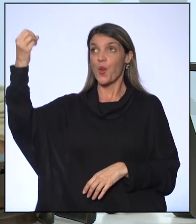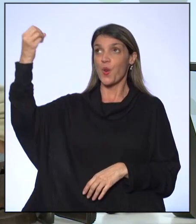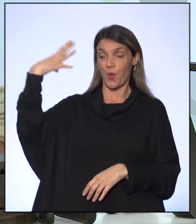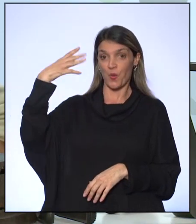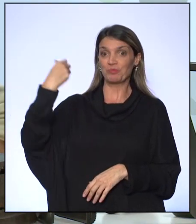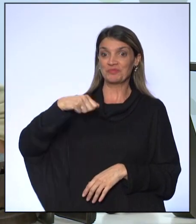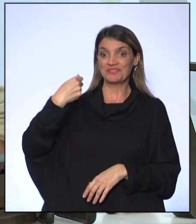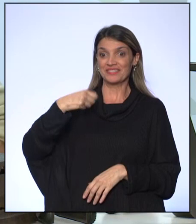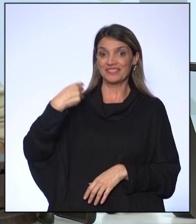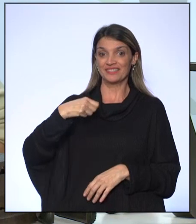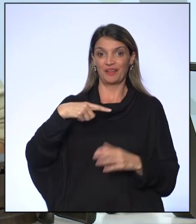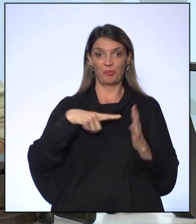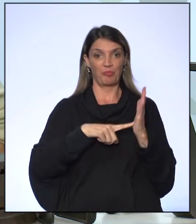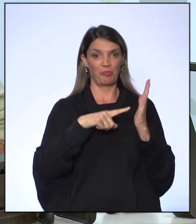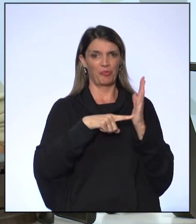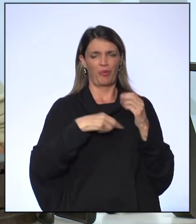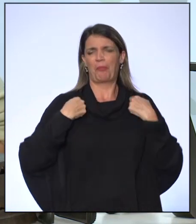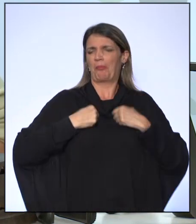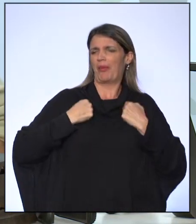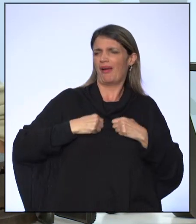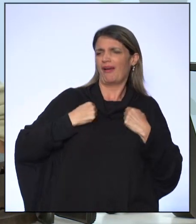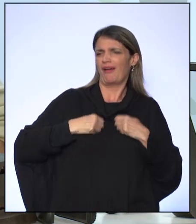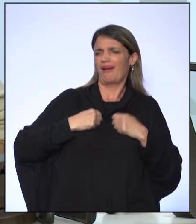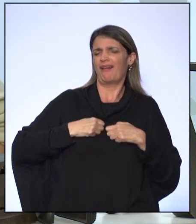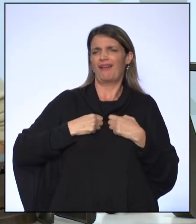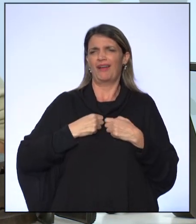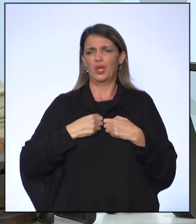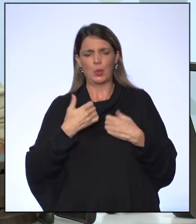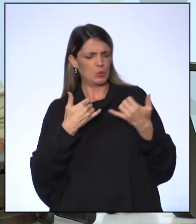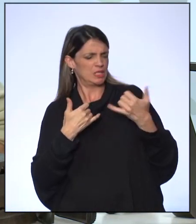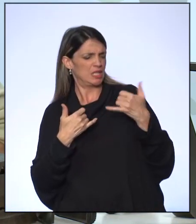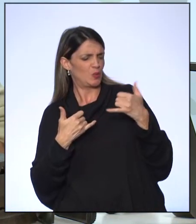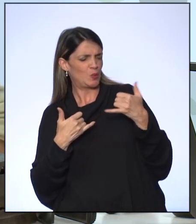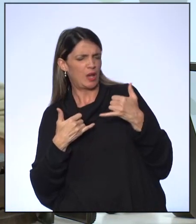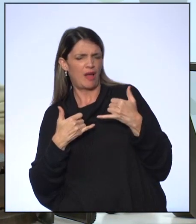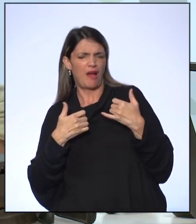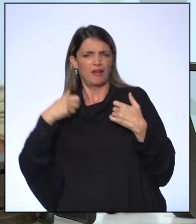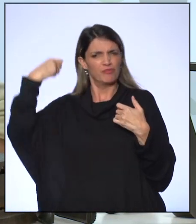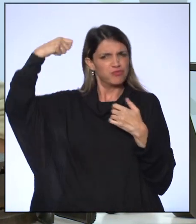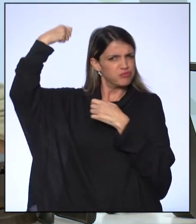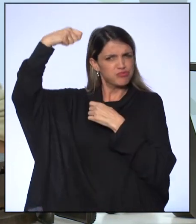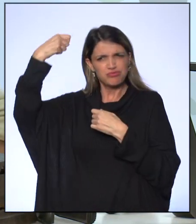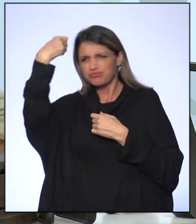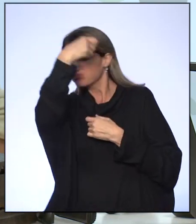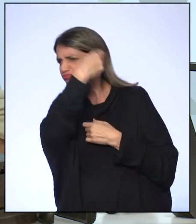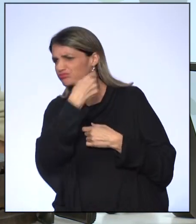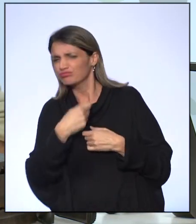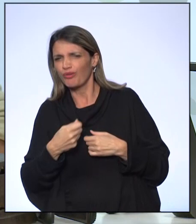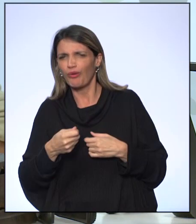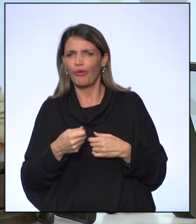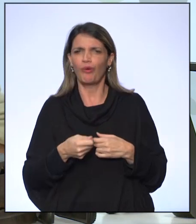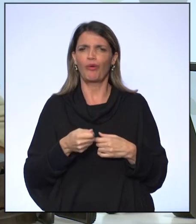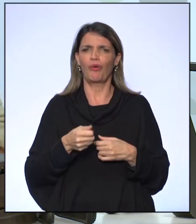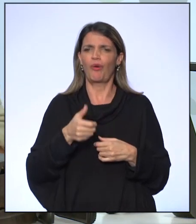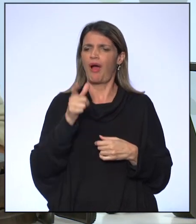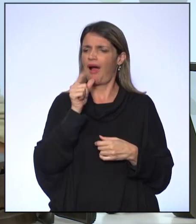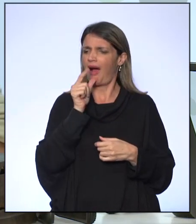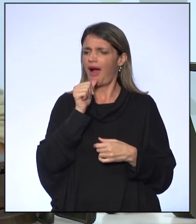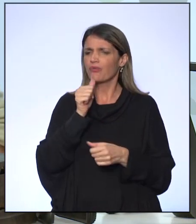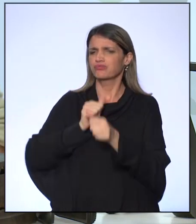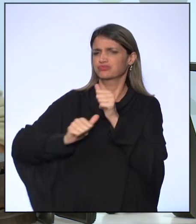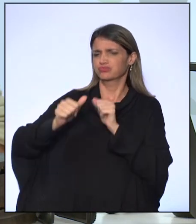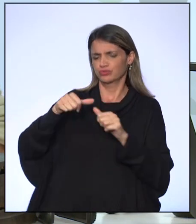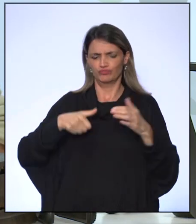Tem a Rayane, tomei banho, usei celular, usei o secador, usei o bebedouro. Ó, Maria Eduarda, né? Ó, não usei eletricidade,